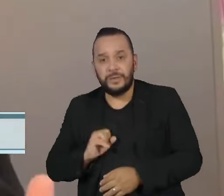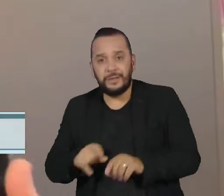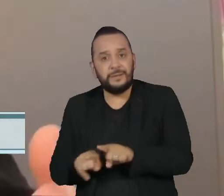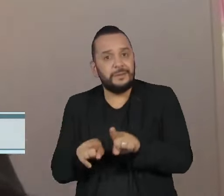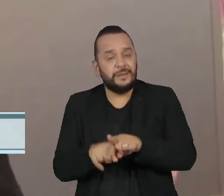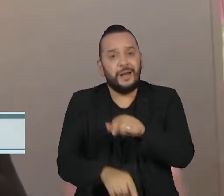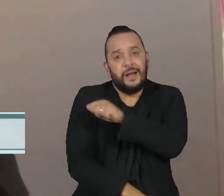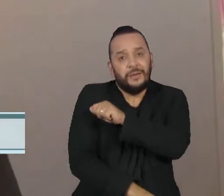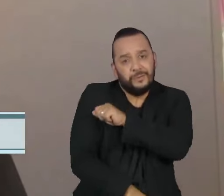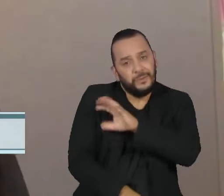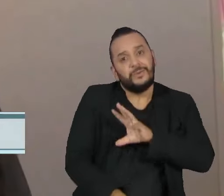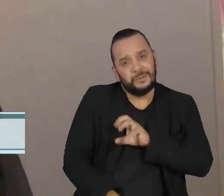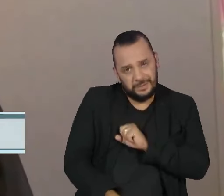tiver já é um grande presente